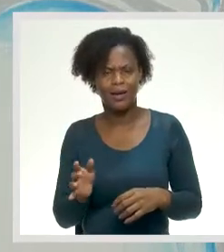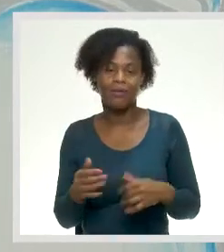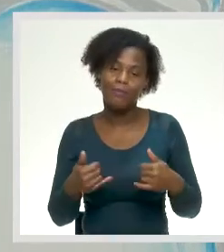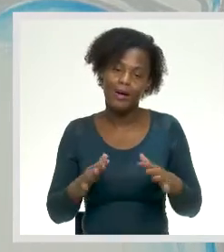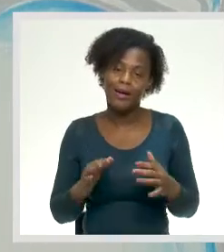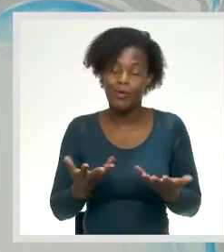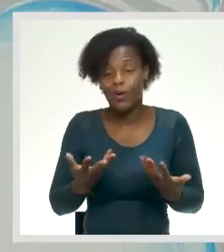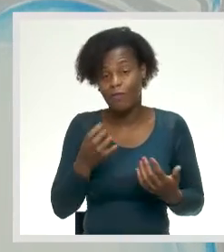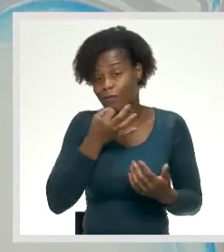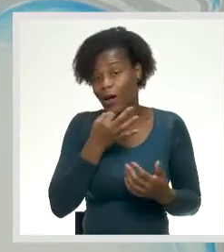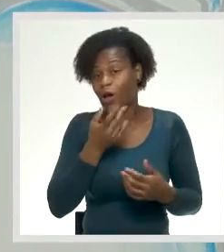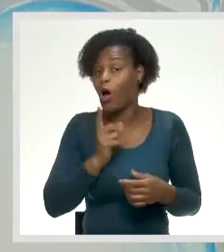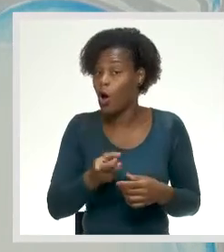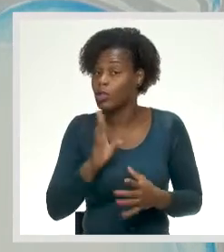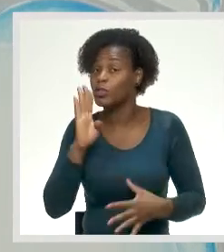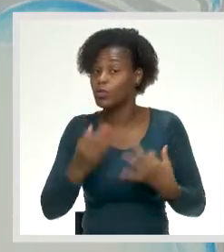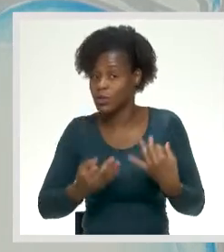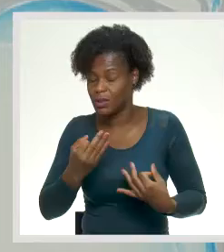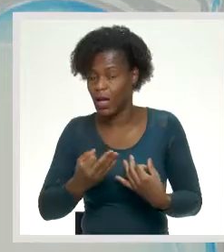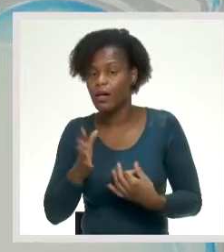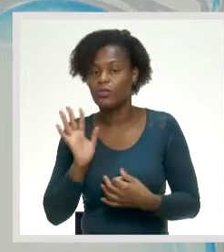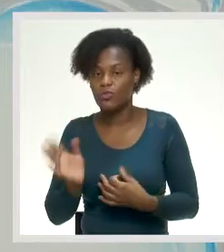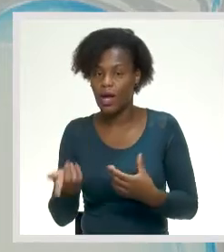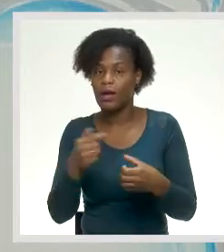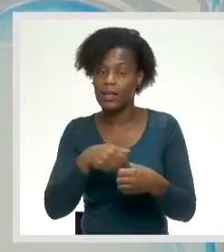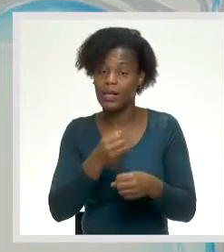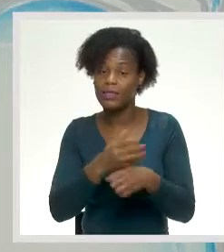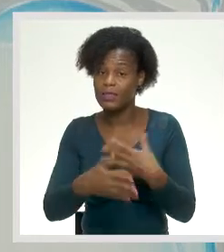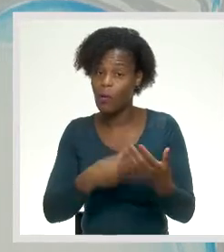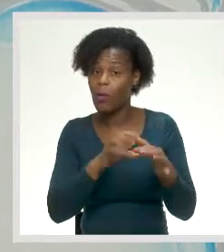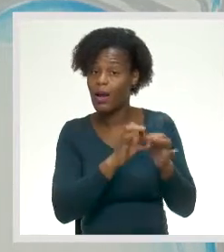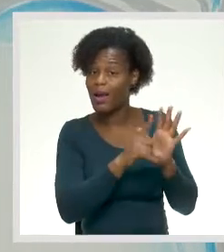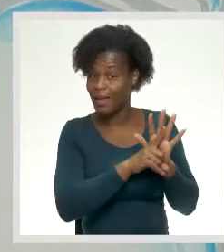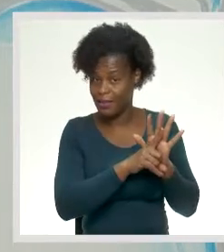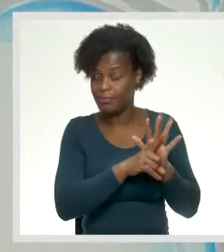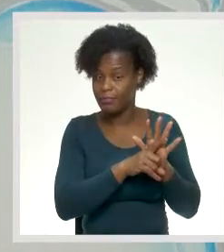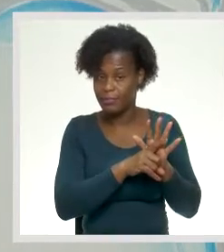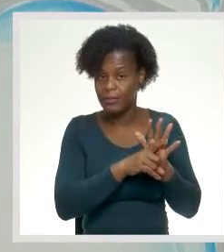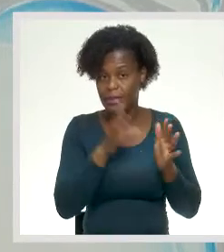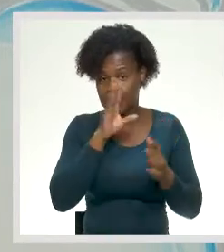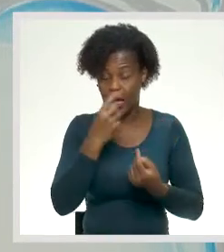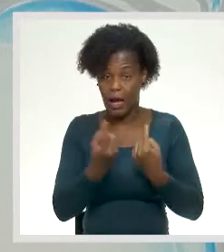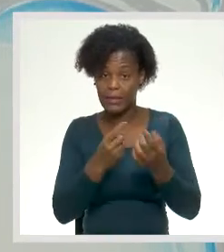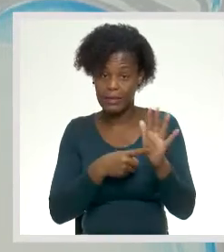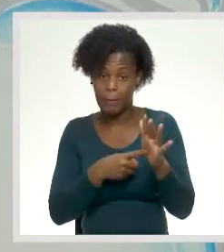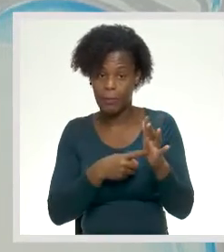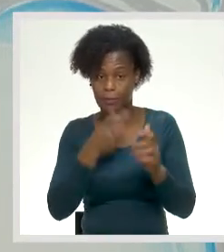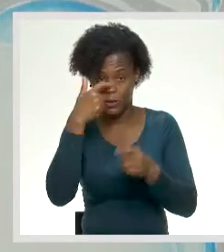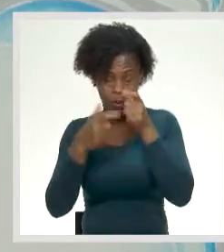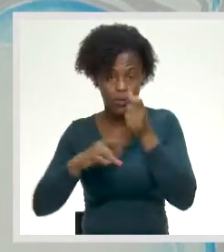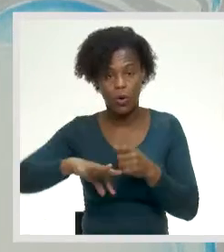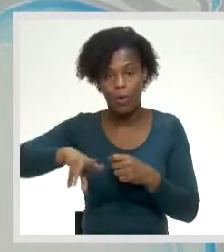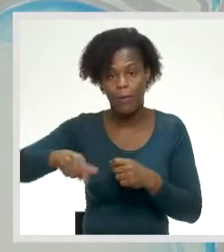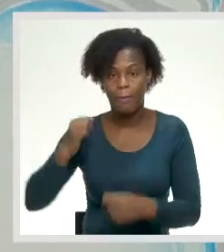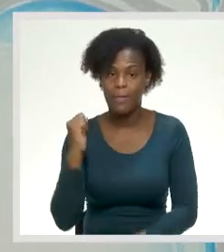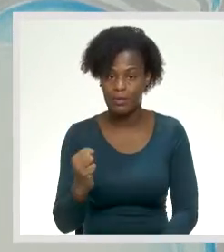Mas quando se fala da ordem jurídica, aí já entra em ação a questão da lei. Se alguém, por exemplo, roubar